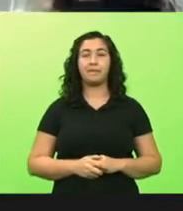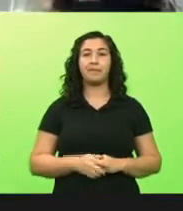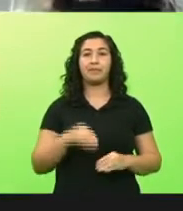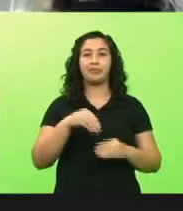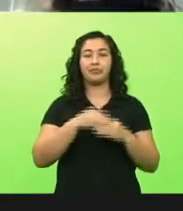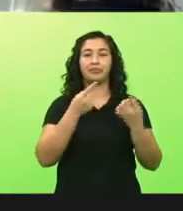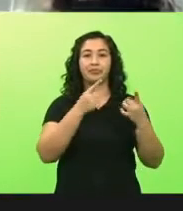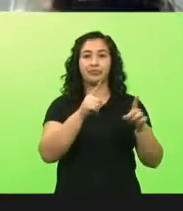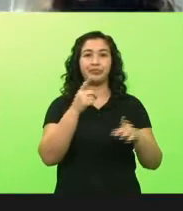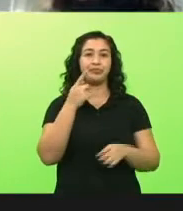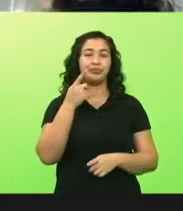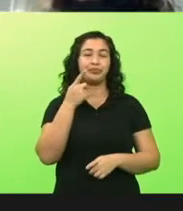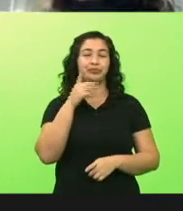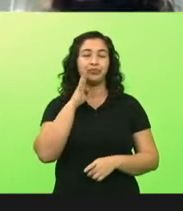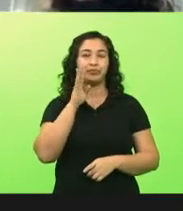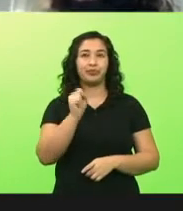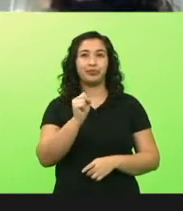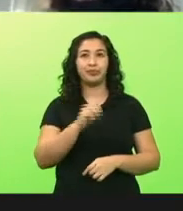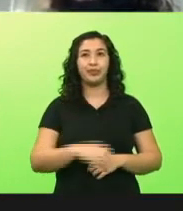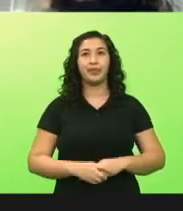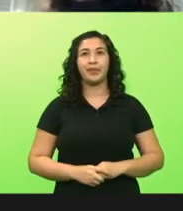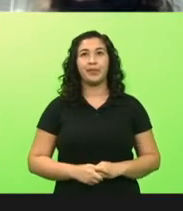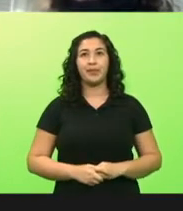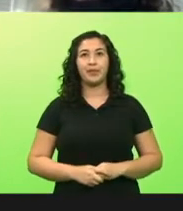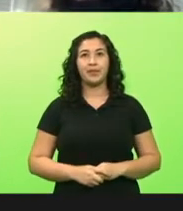Bruno Souza.